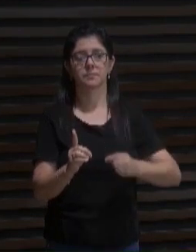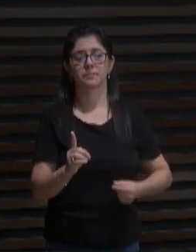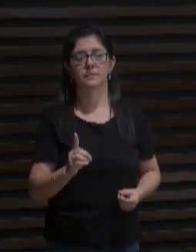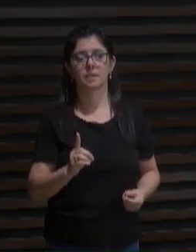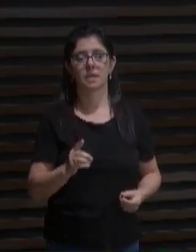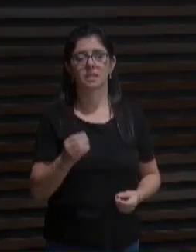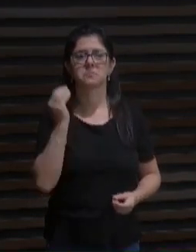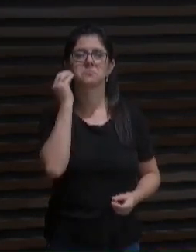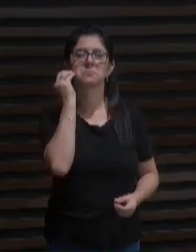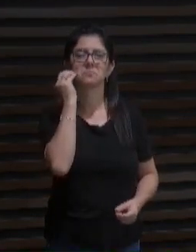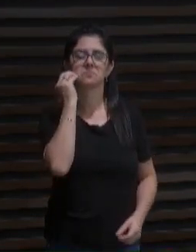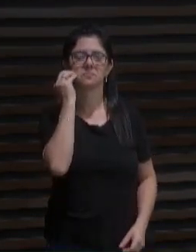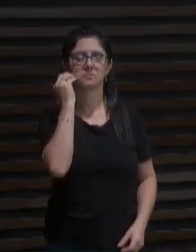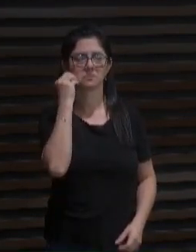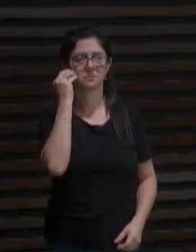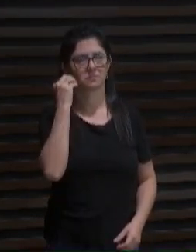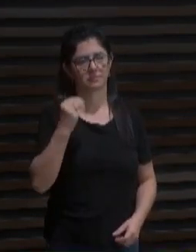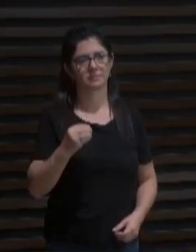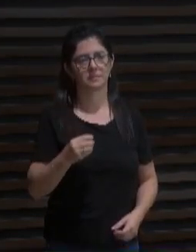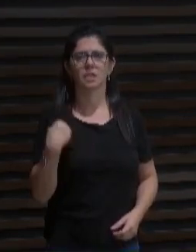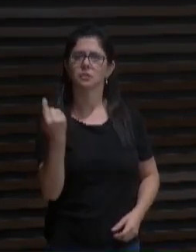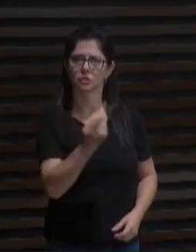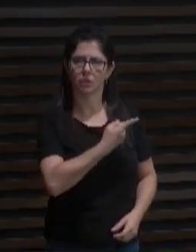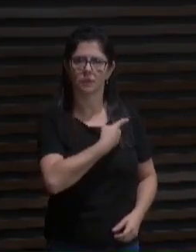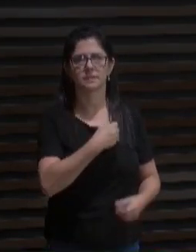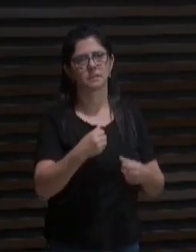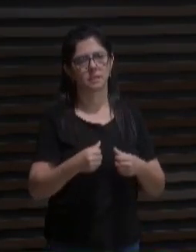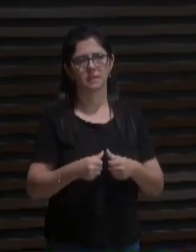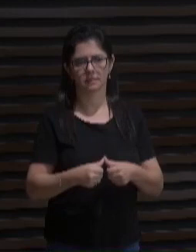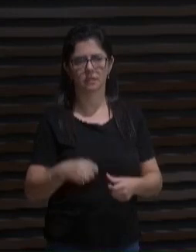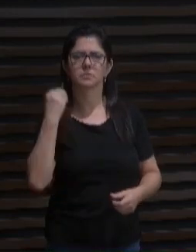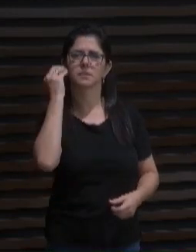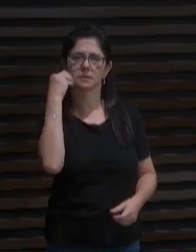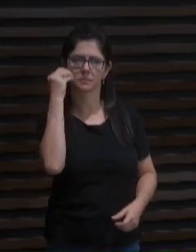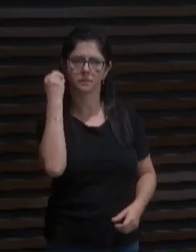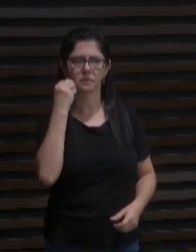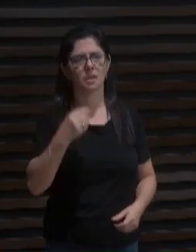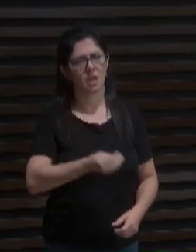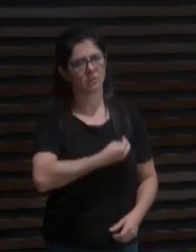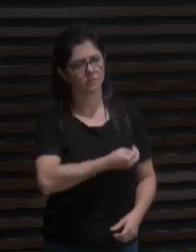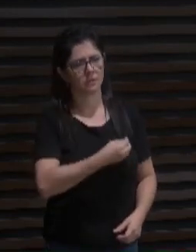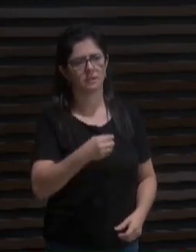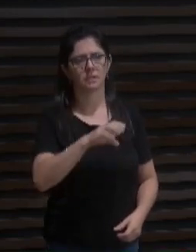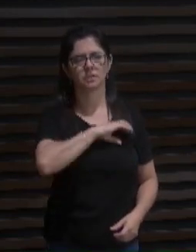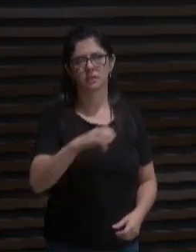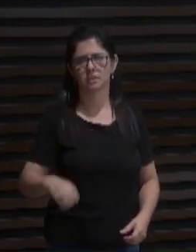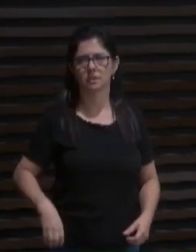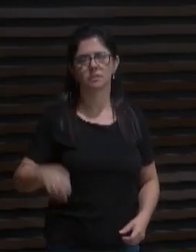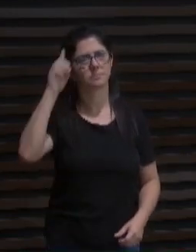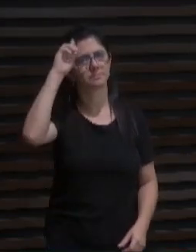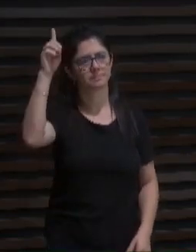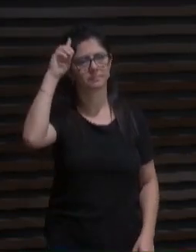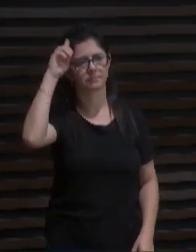experiencial. Nós estamos experimentando a vida de Cristo a cada dia. Nós estamos